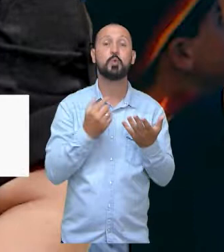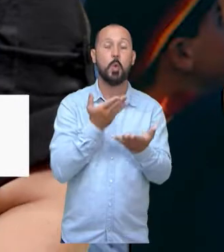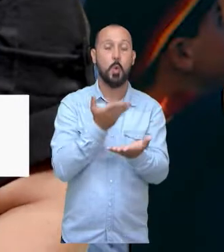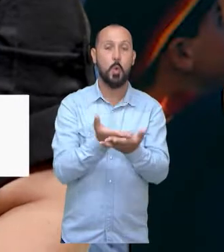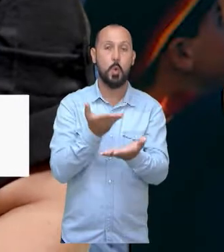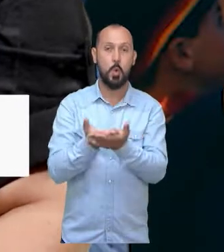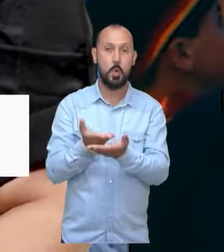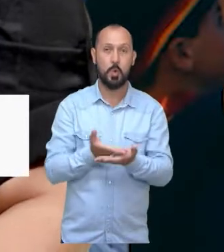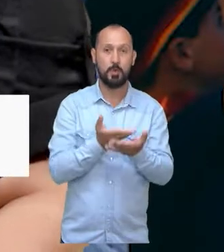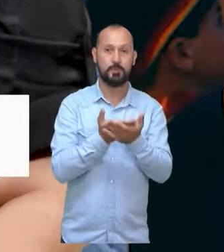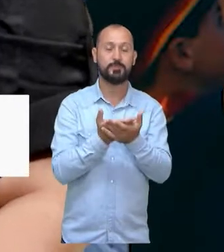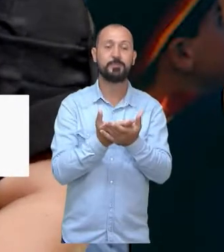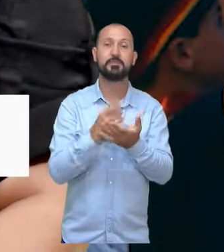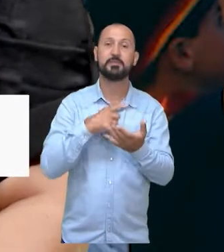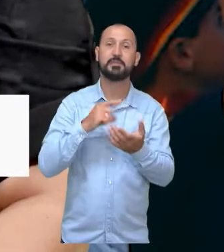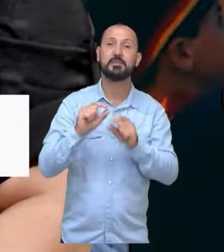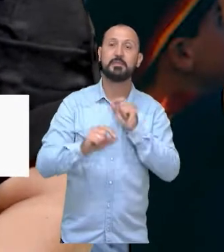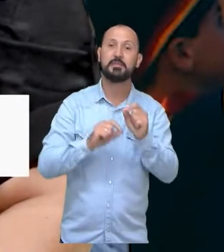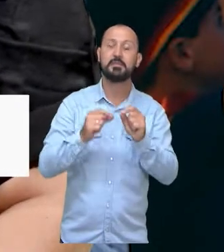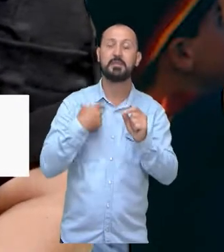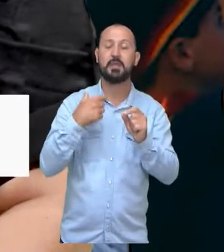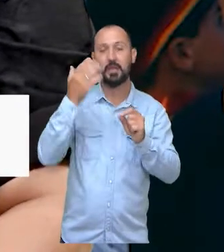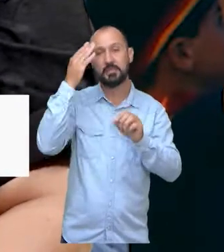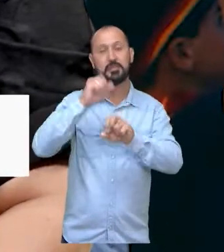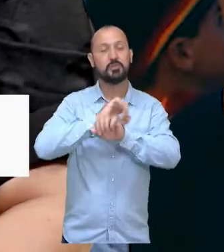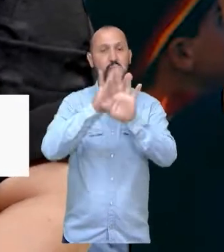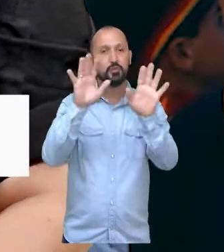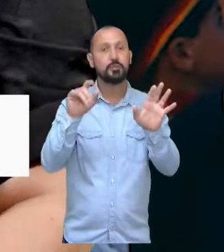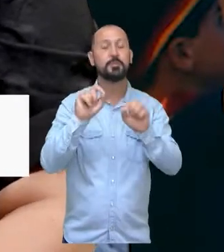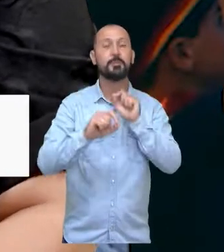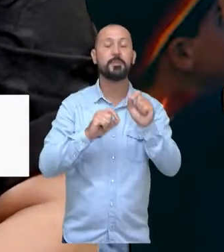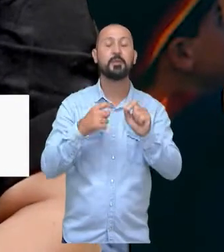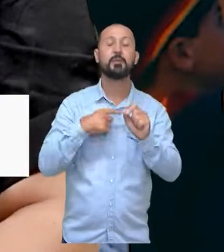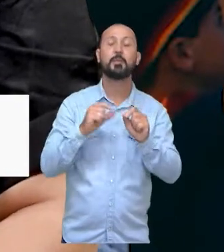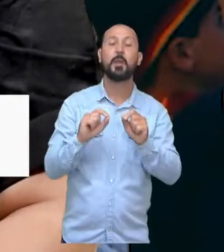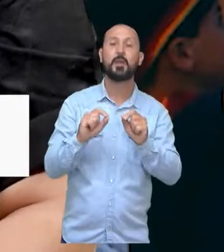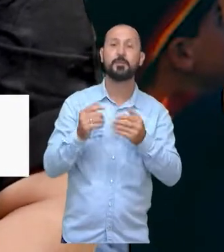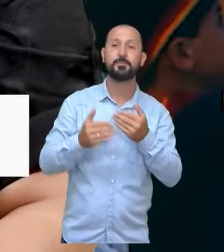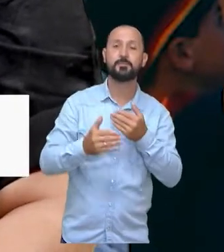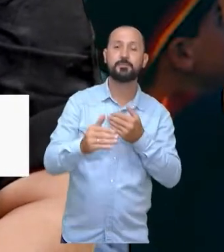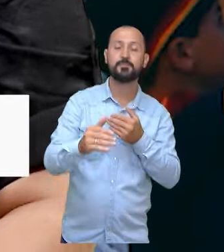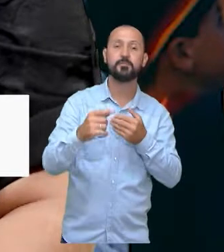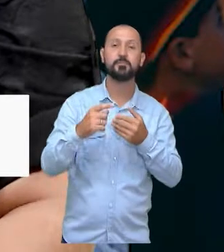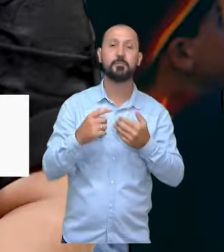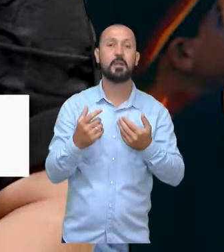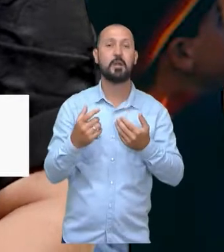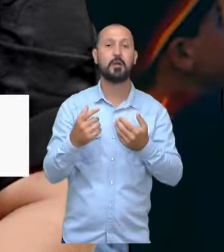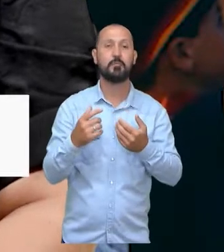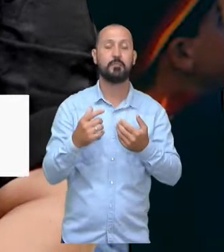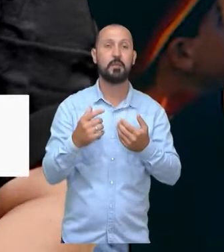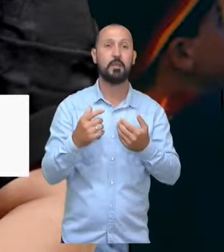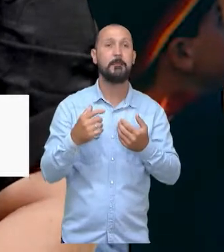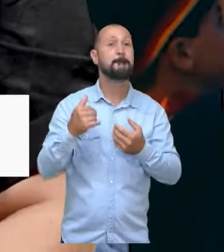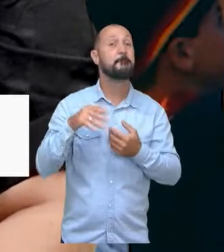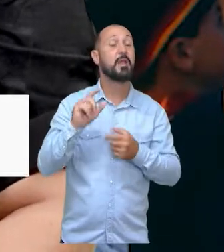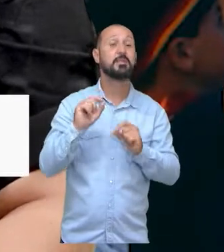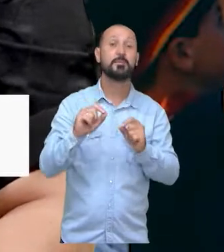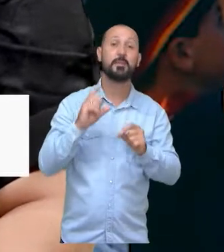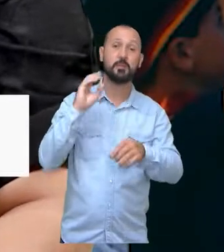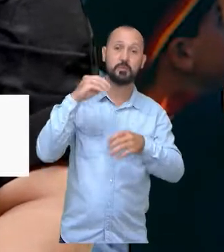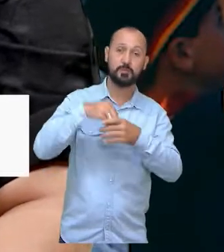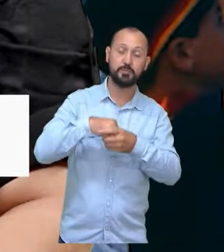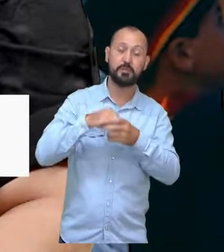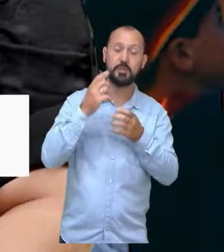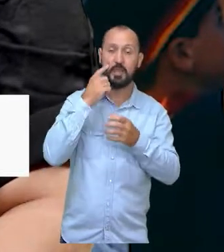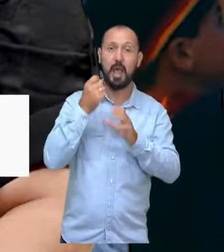do estudo, Levando muito mais essa compreensão para entender como que se dão esses fenômenos,